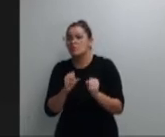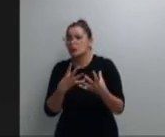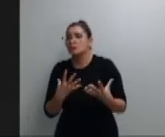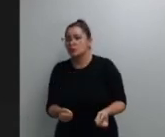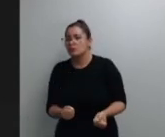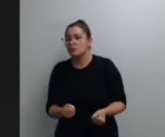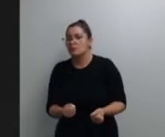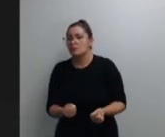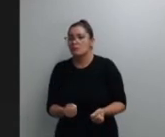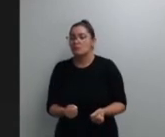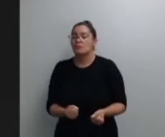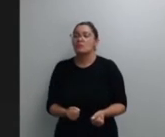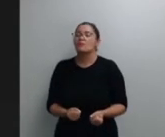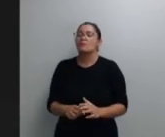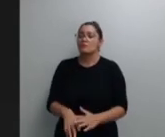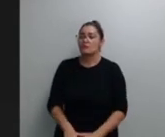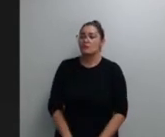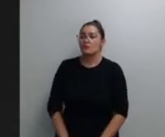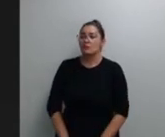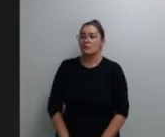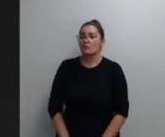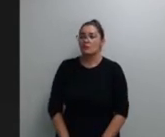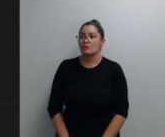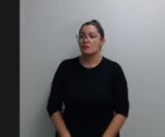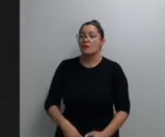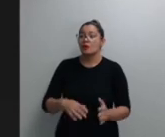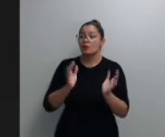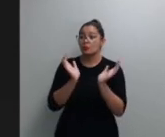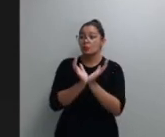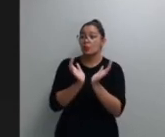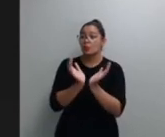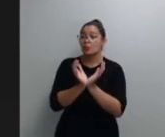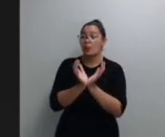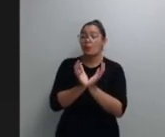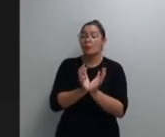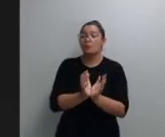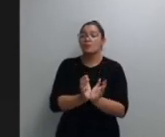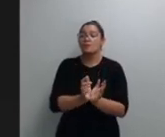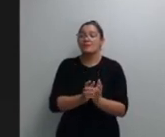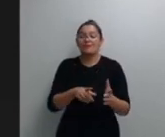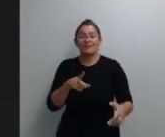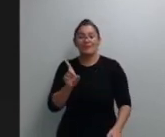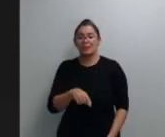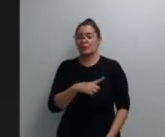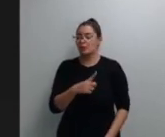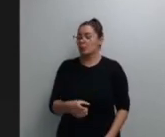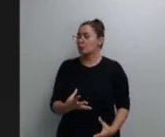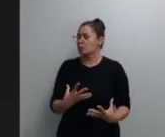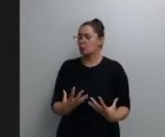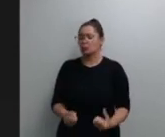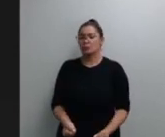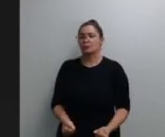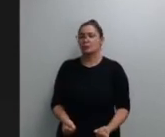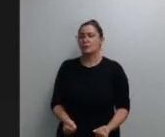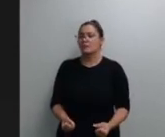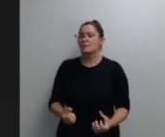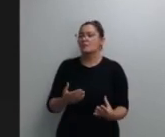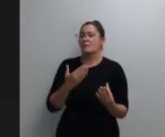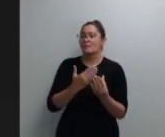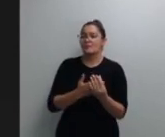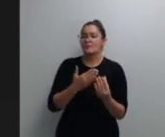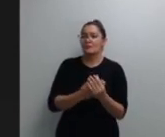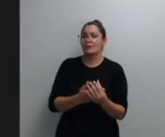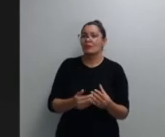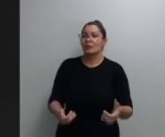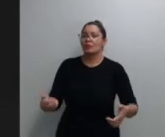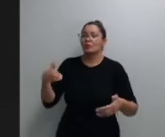então eu vou proclamar a turma por maioria negou o provimento a grave interno nos termos do voto do